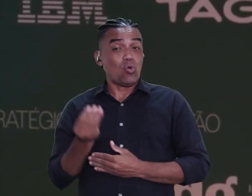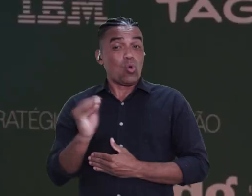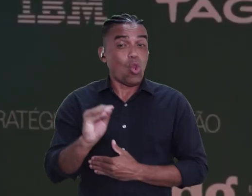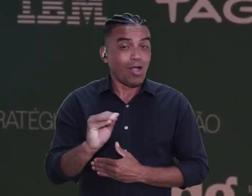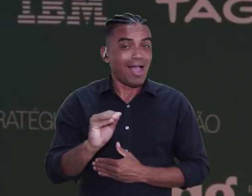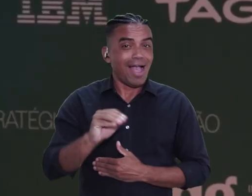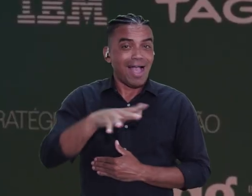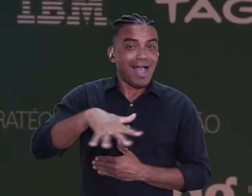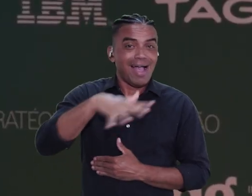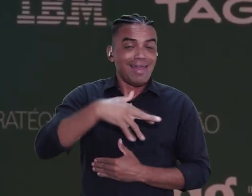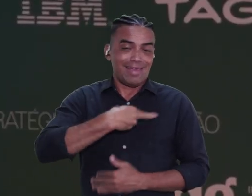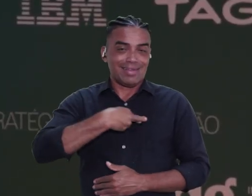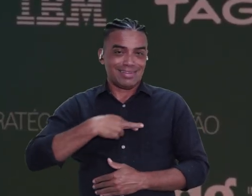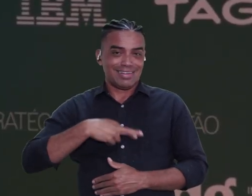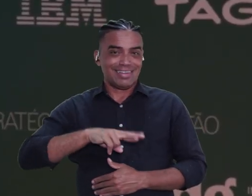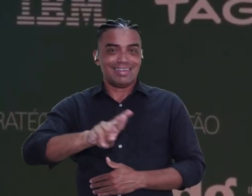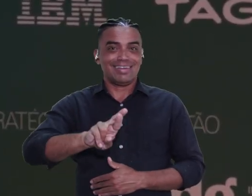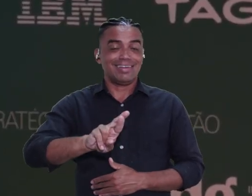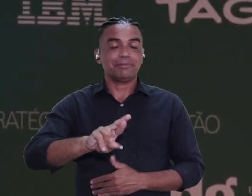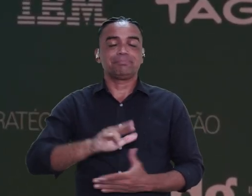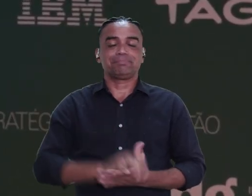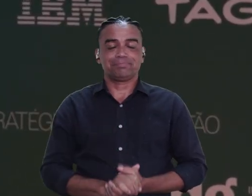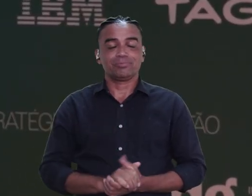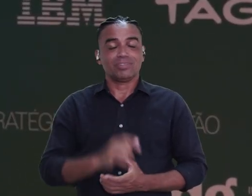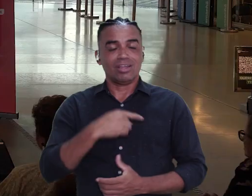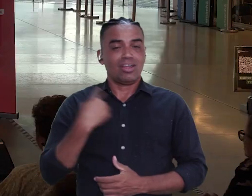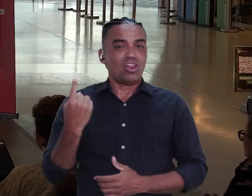de religiosidade. Nós